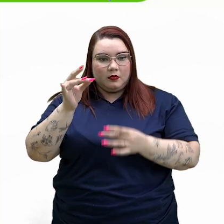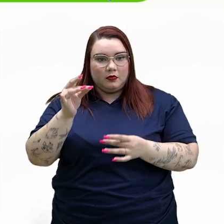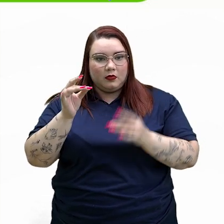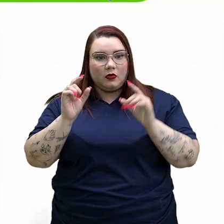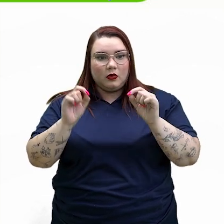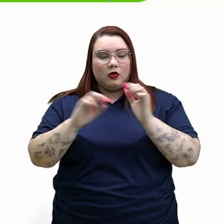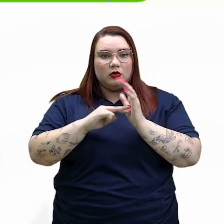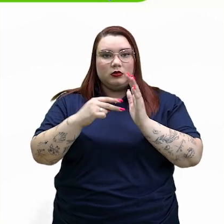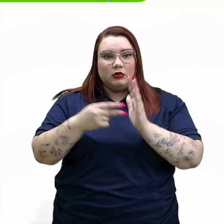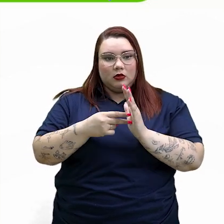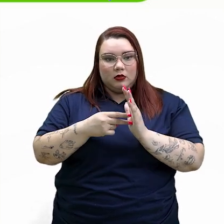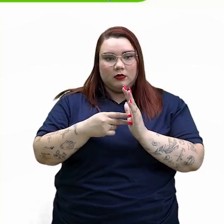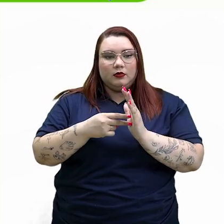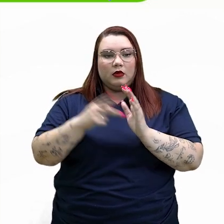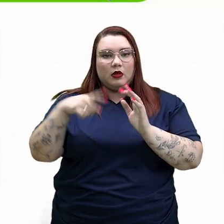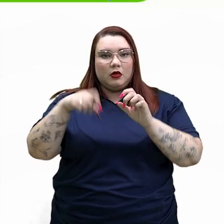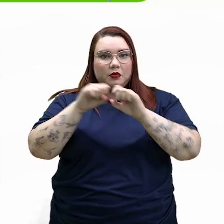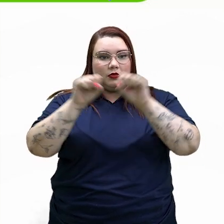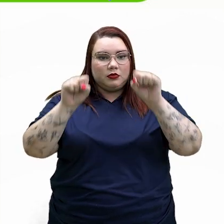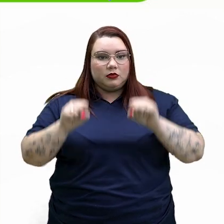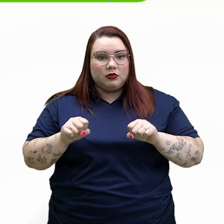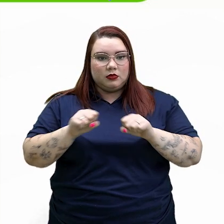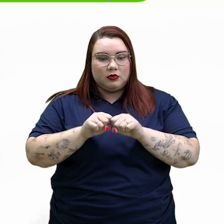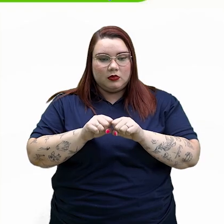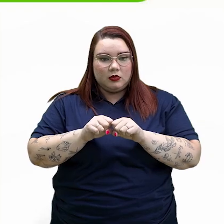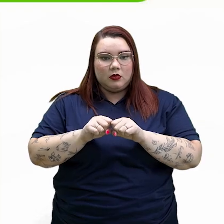vocês que são sistemas